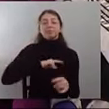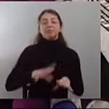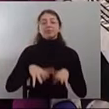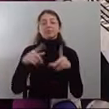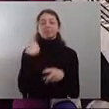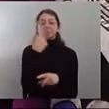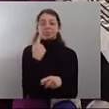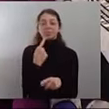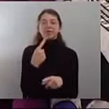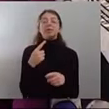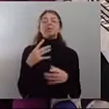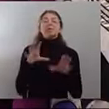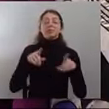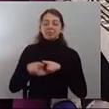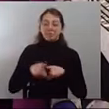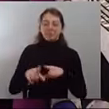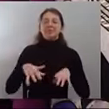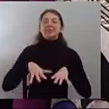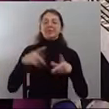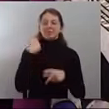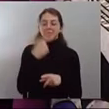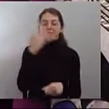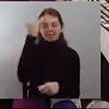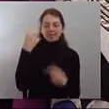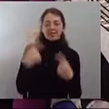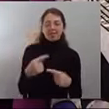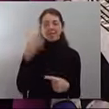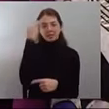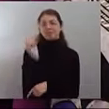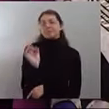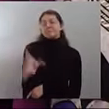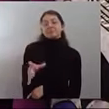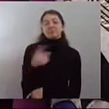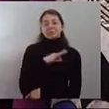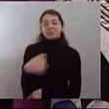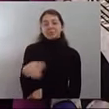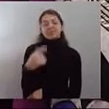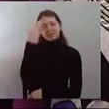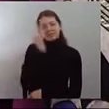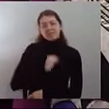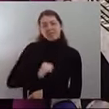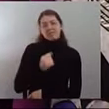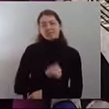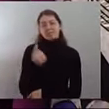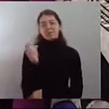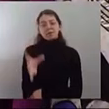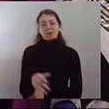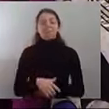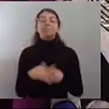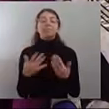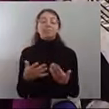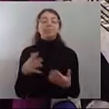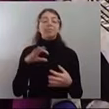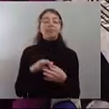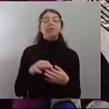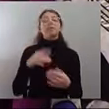o Grupo Político Evoluir Oeiras tem ideias e tem ideias melhores do que as do Sr. Presidente. Para mitigar os efeitos resultantes de fenómenos